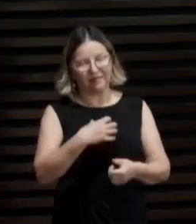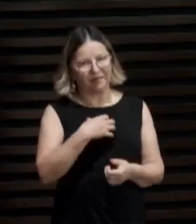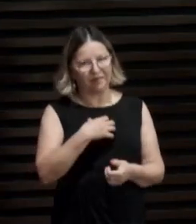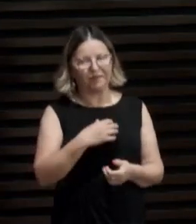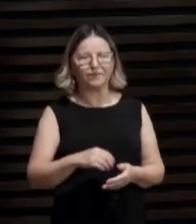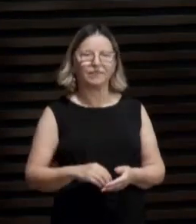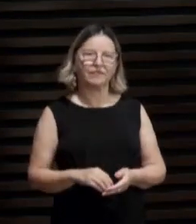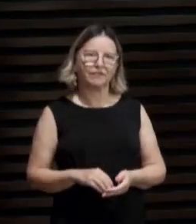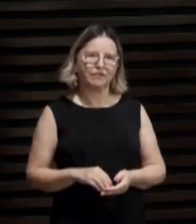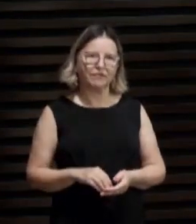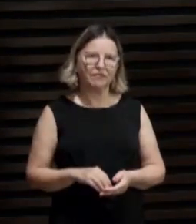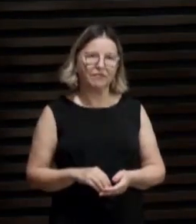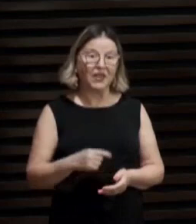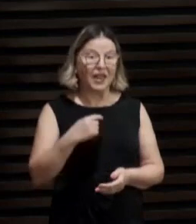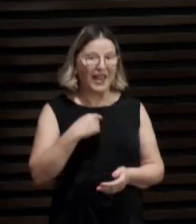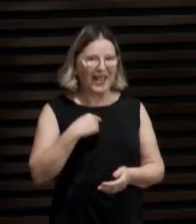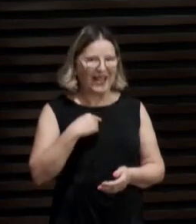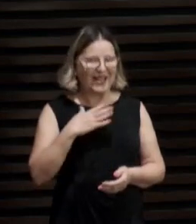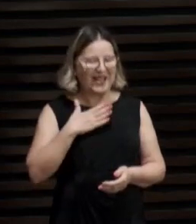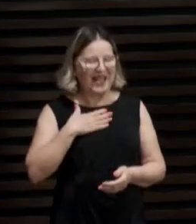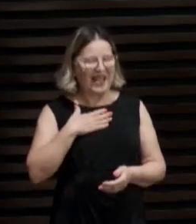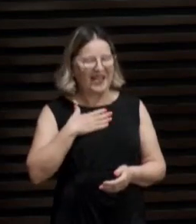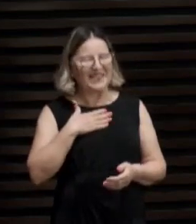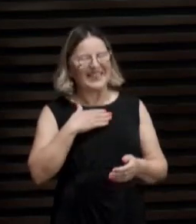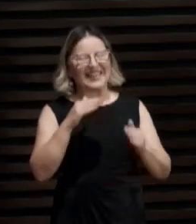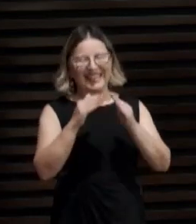Nós, eu e minha casa, serviremos ao Senhor.